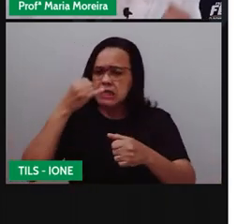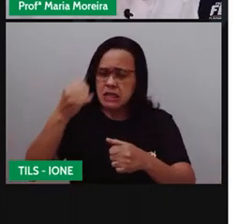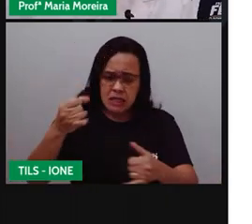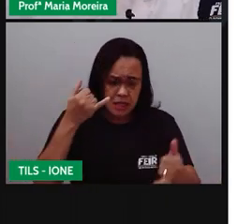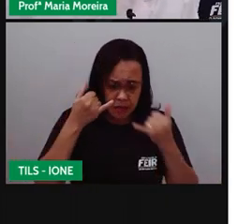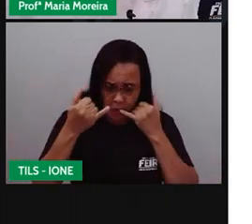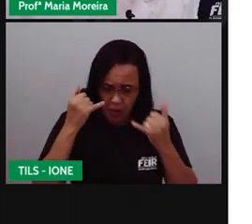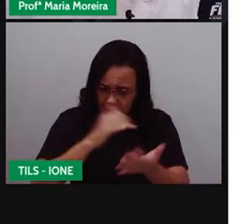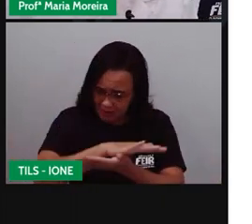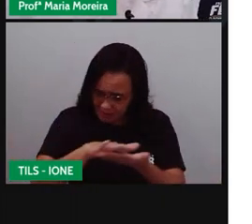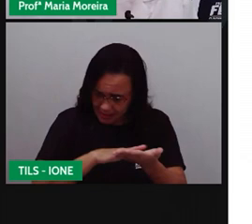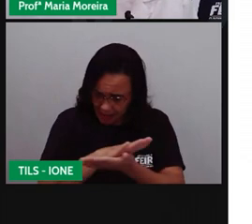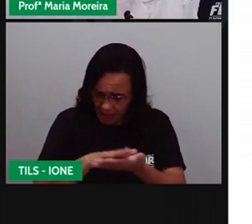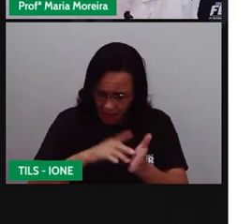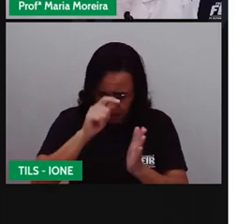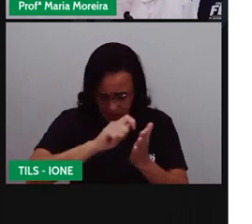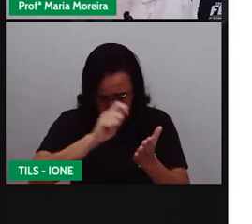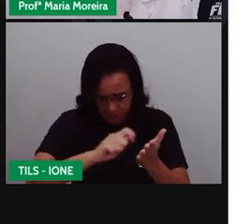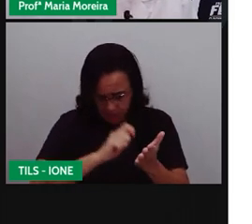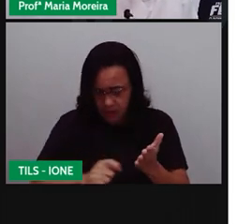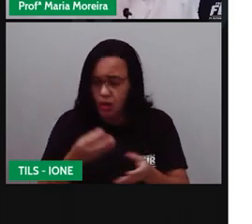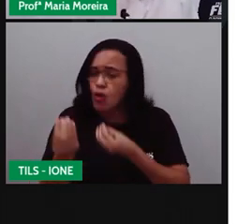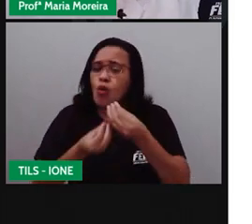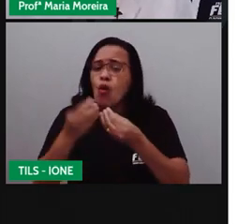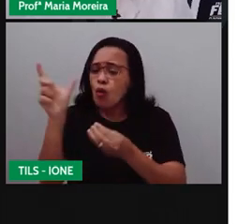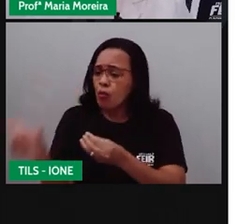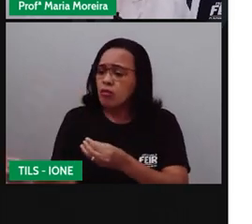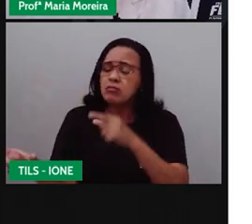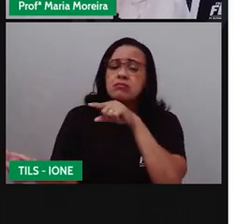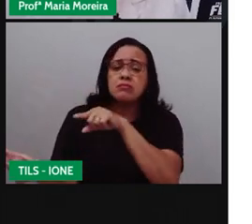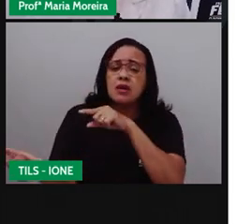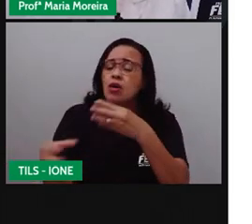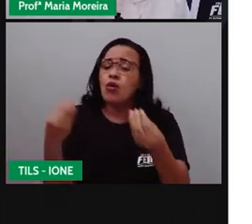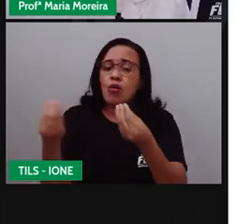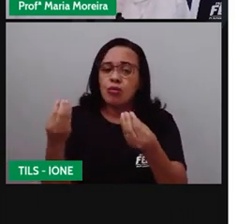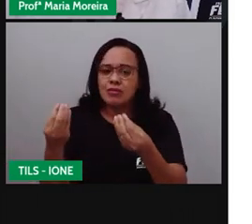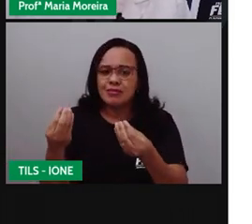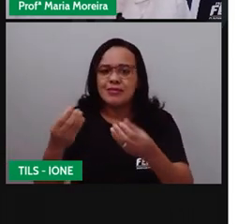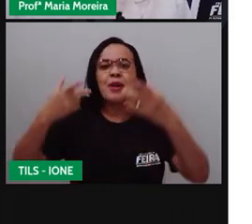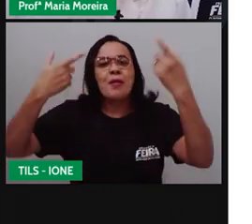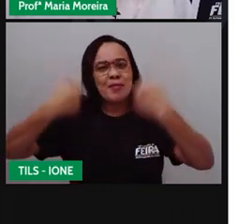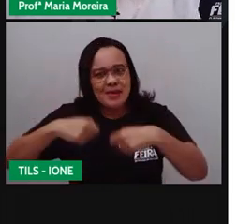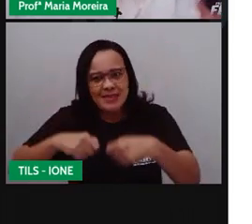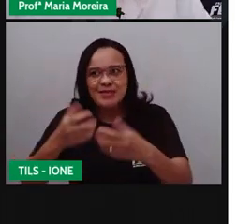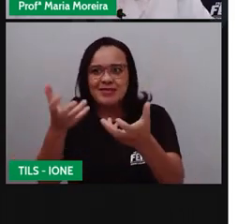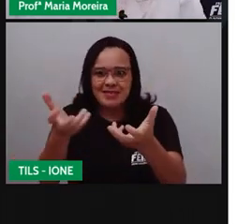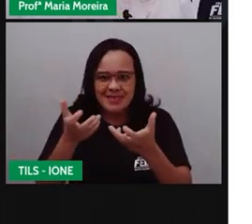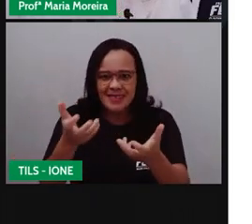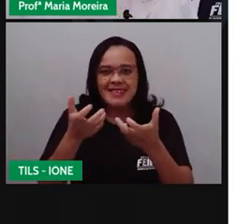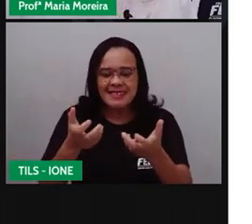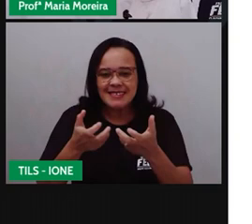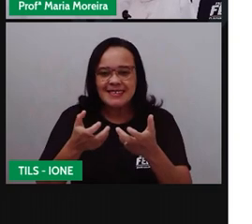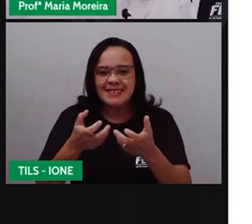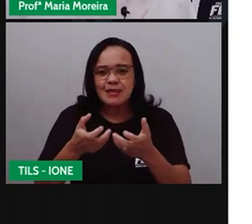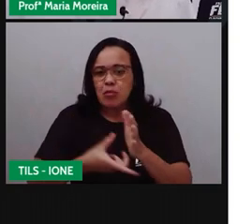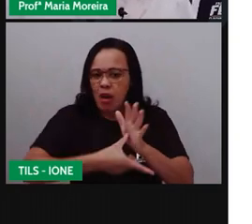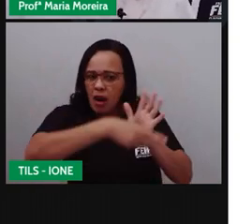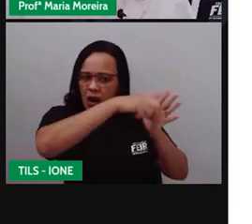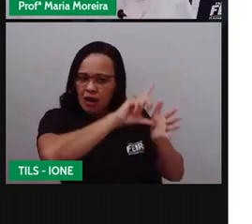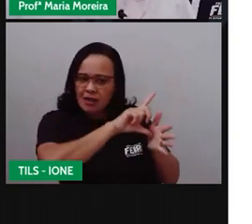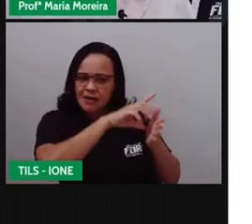informações, não tenho por que eu escrever sobre aquela pessoa. Mas se eu quero muito escrever sobre Felipe Neto, o ideal é que a gente faça o